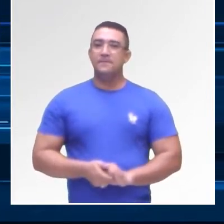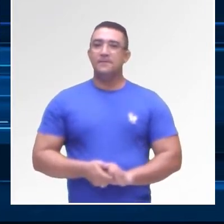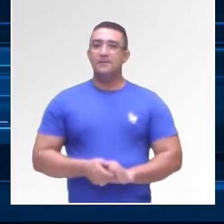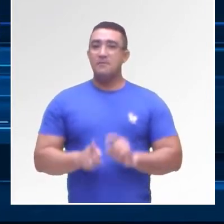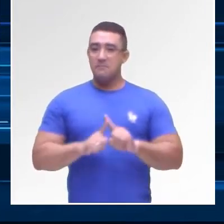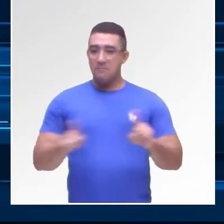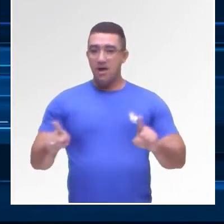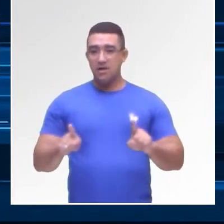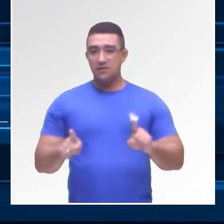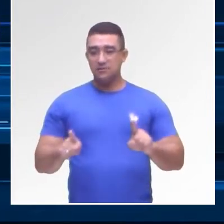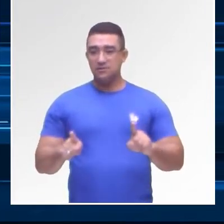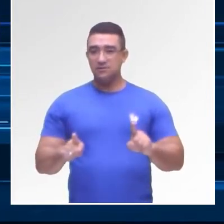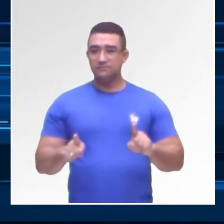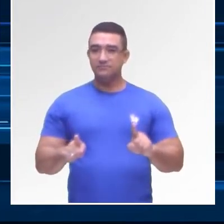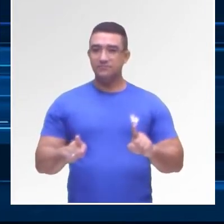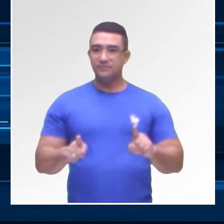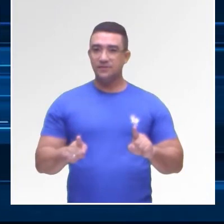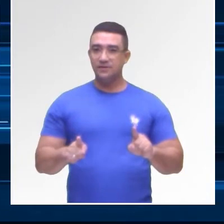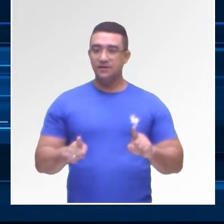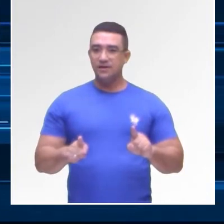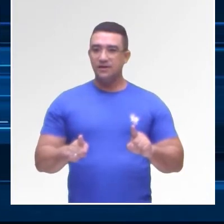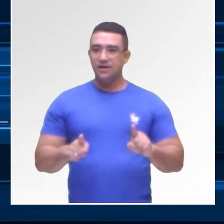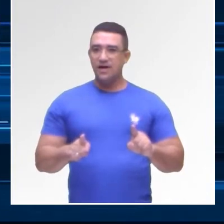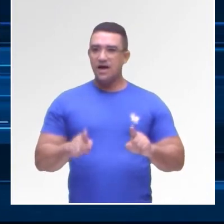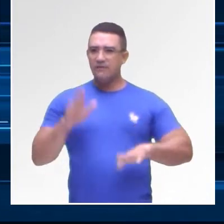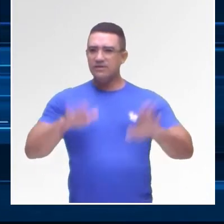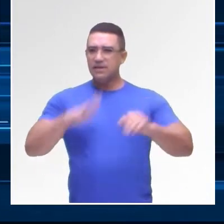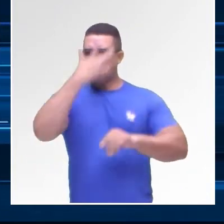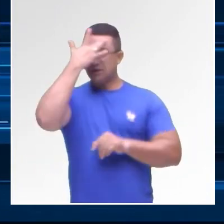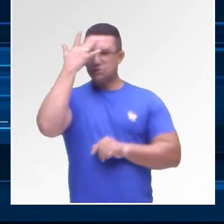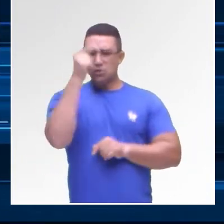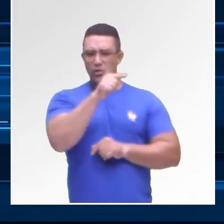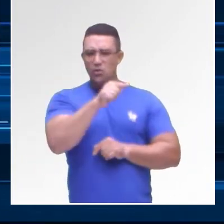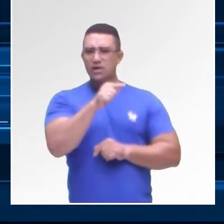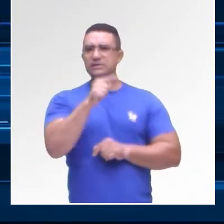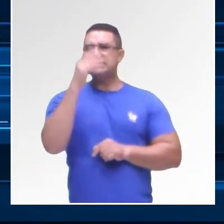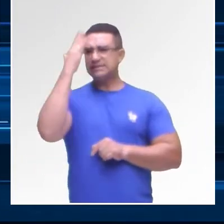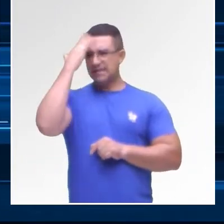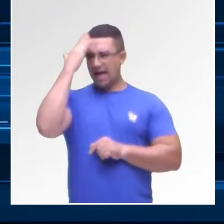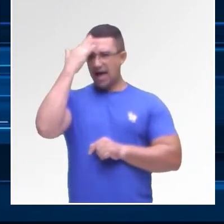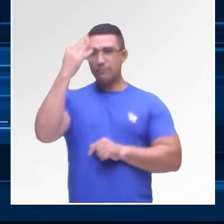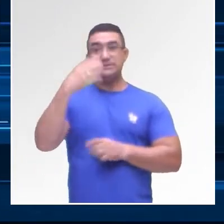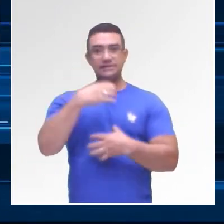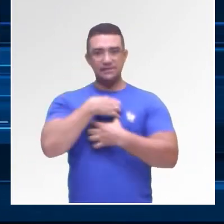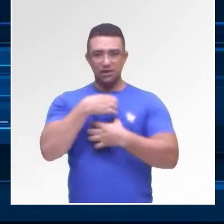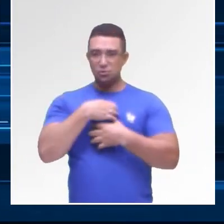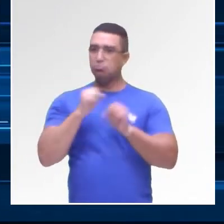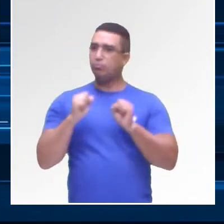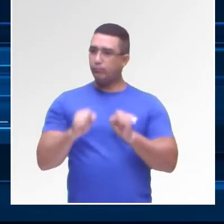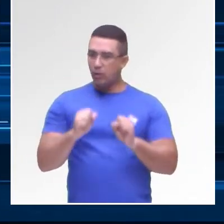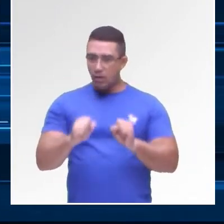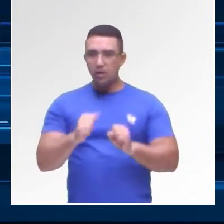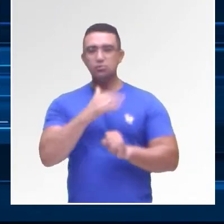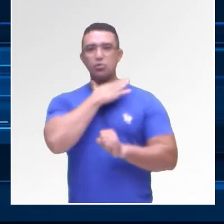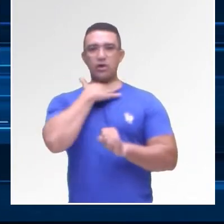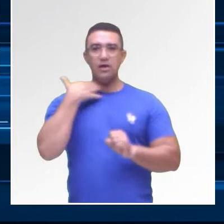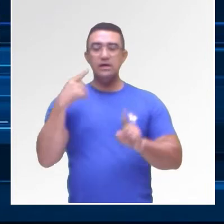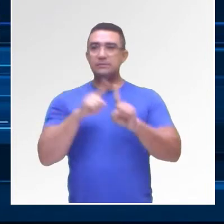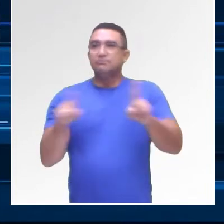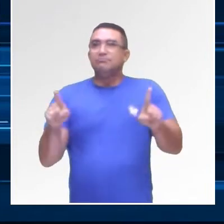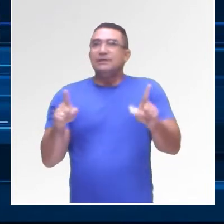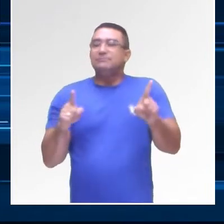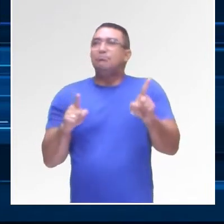a morrer é que gera no praticante uma emoção muito grande,